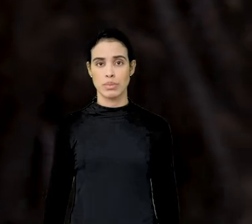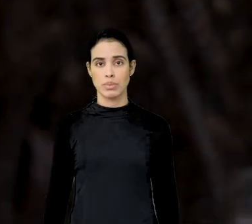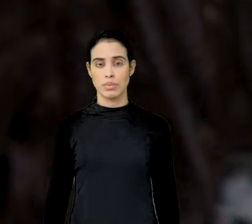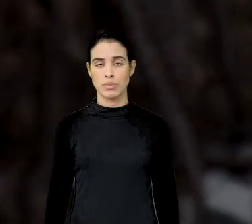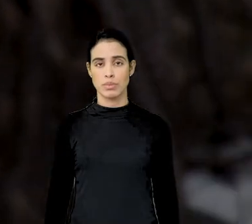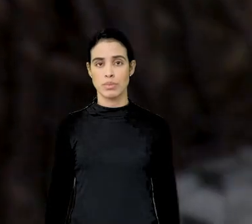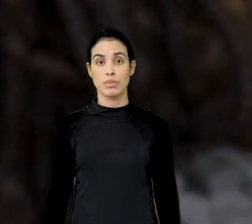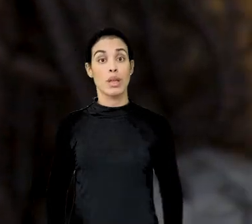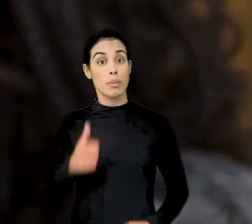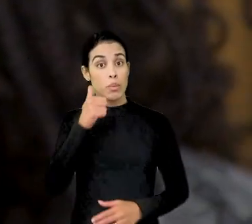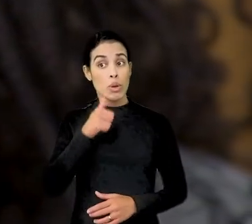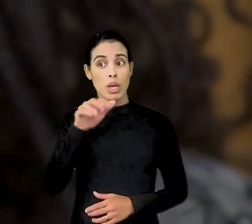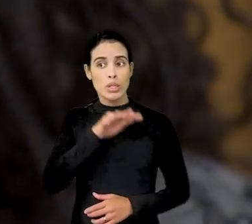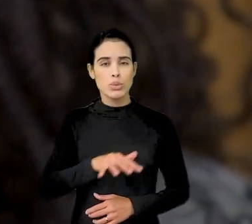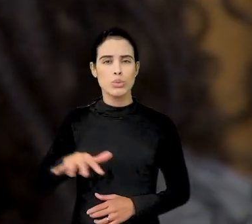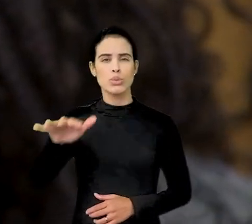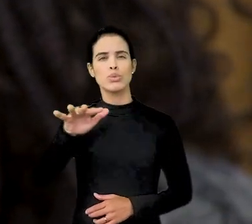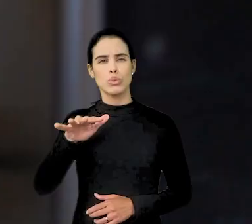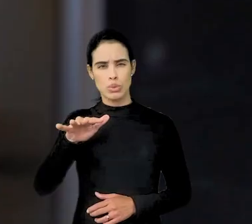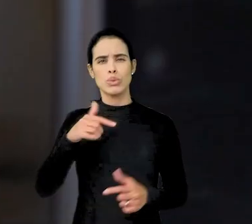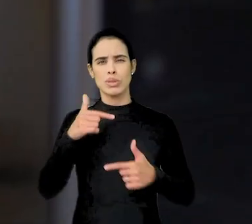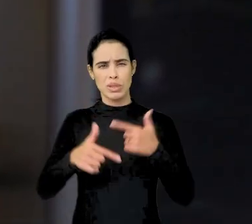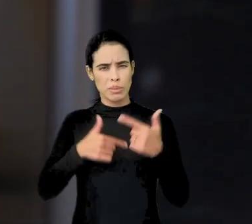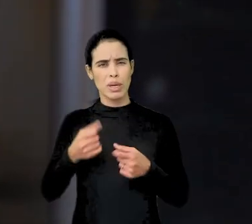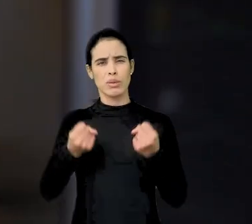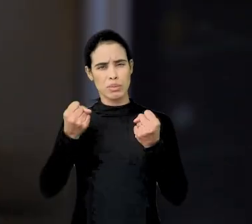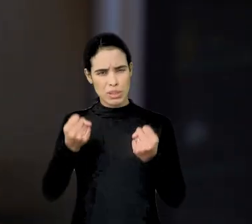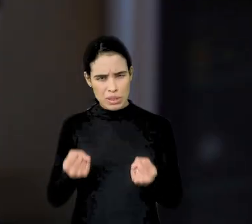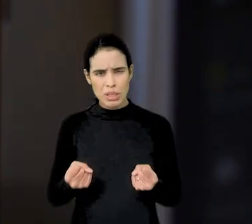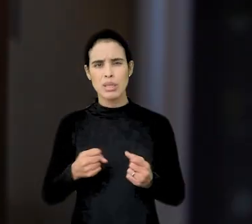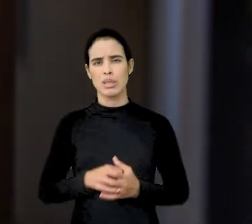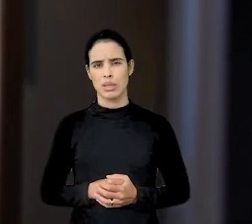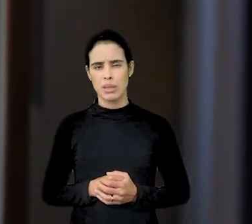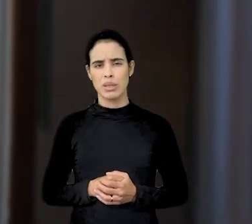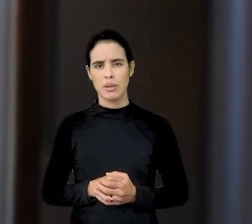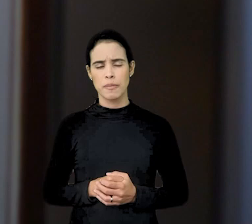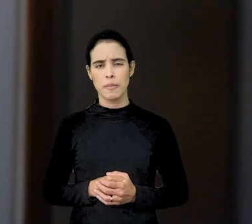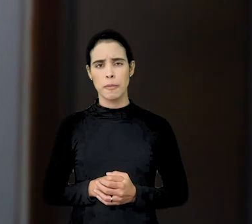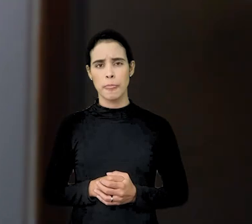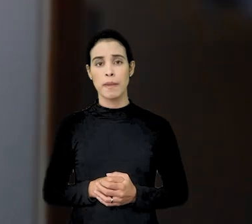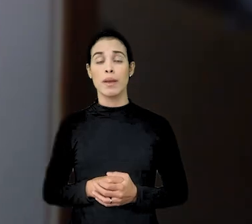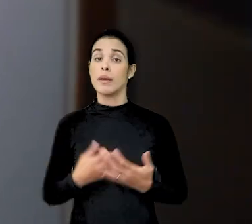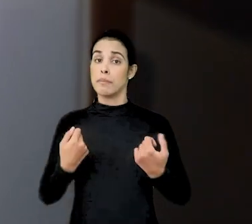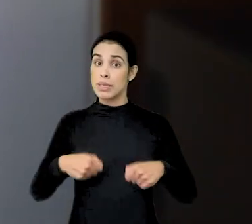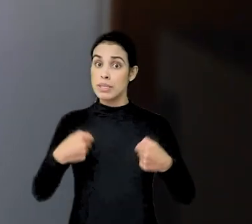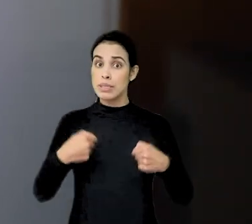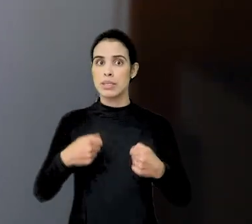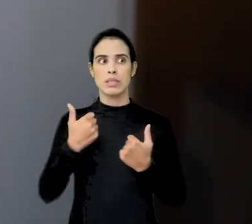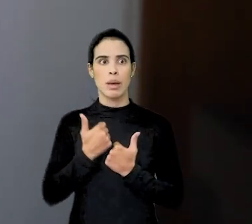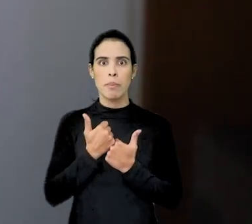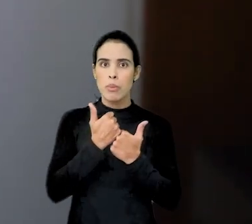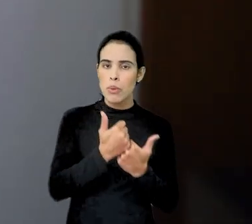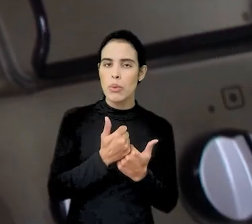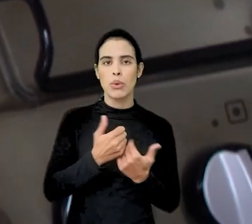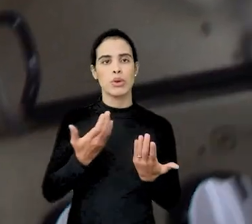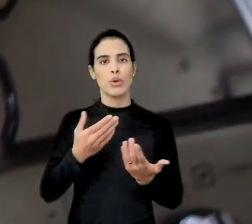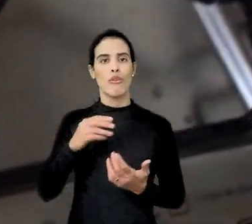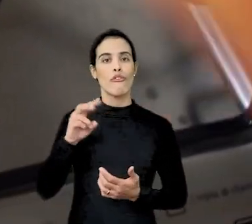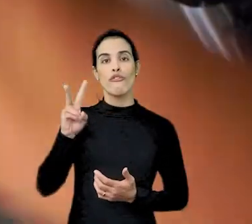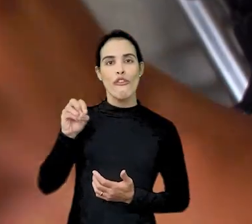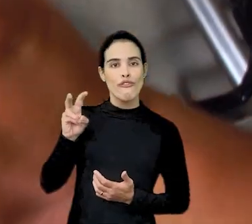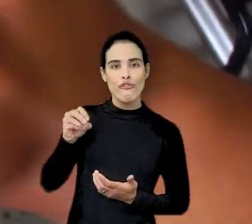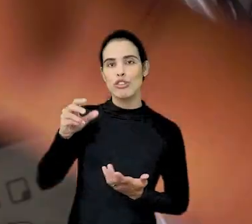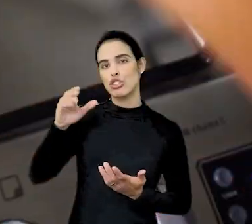Eu acredito que as mulheres se sobrecarreguem. A mulher vai se virar nos 30, ela vai contar com a rede de apoio, então vai ter uma avó, vai